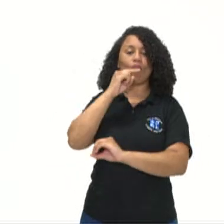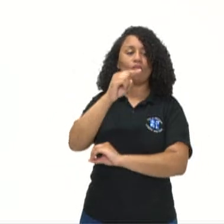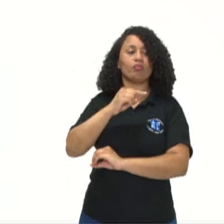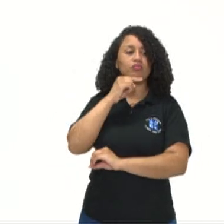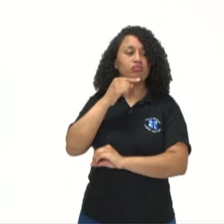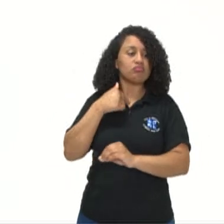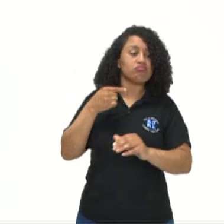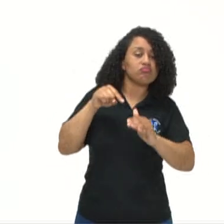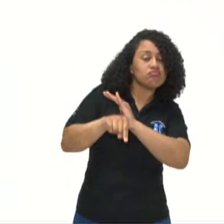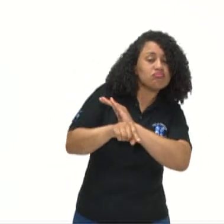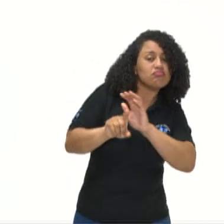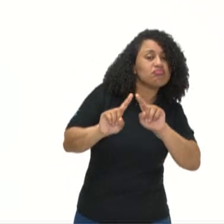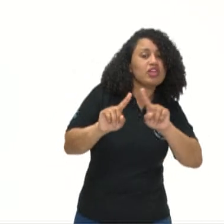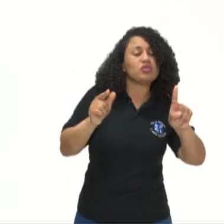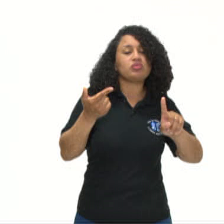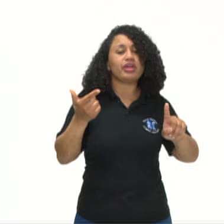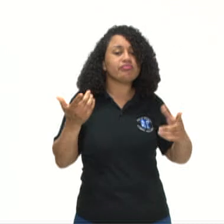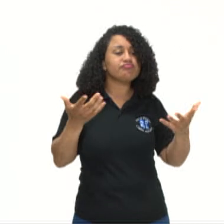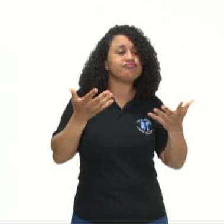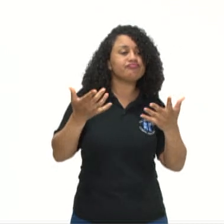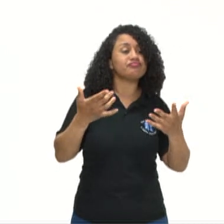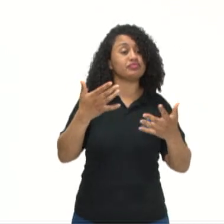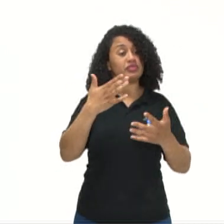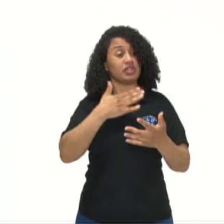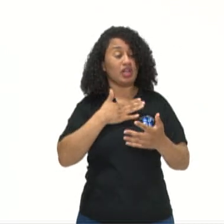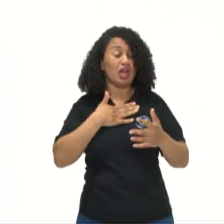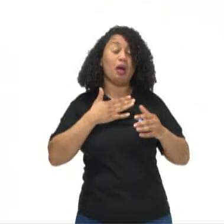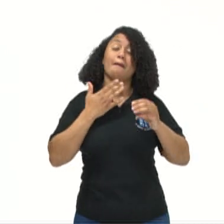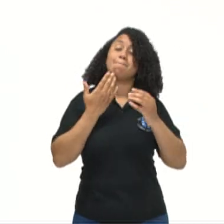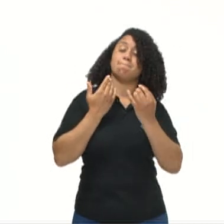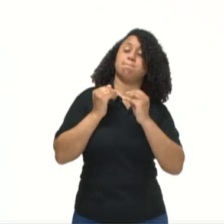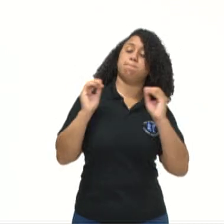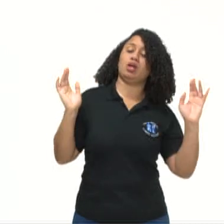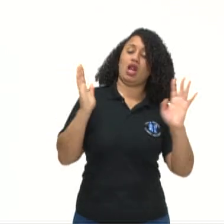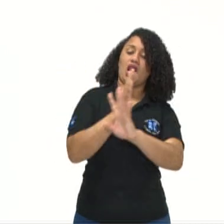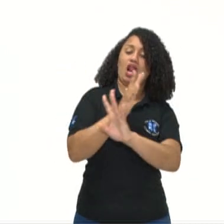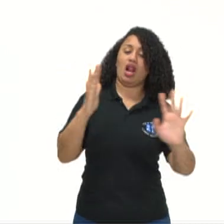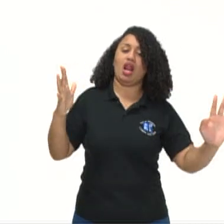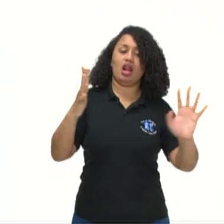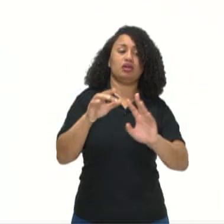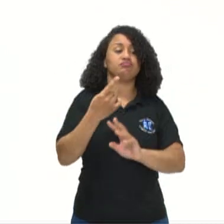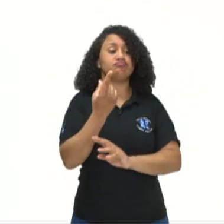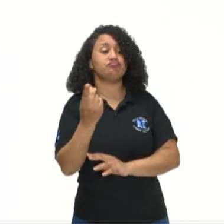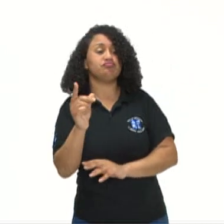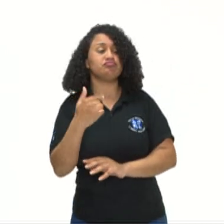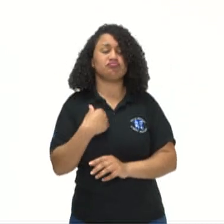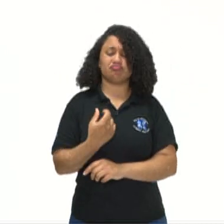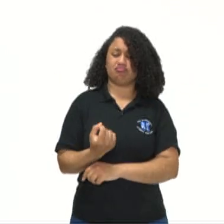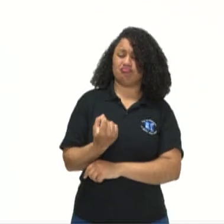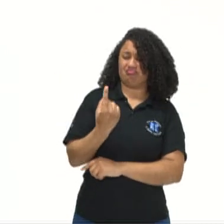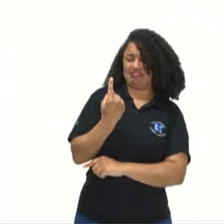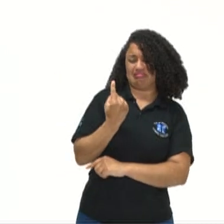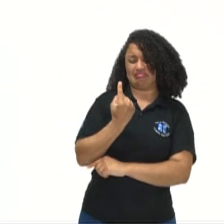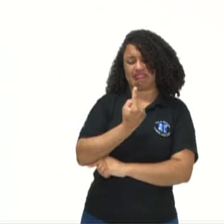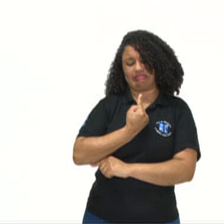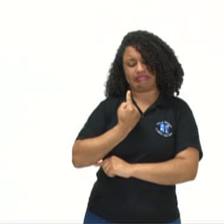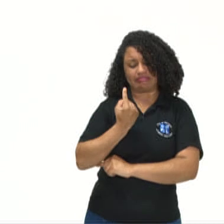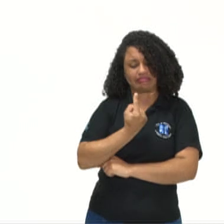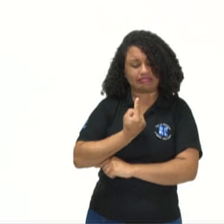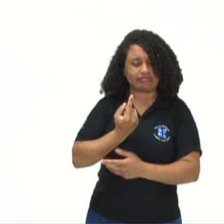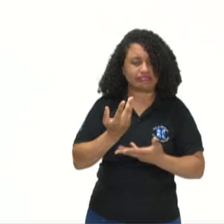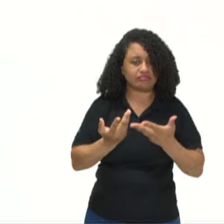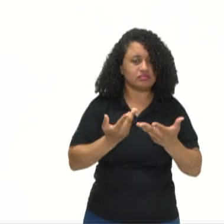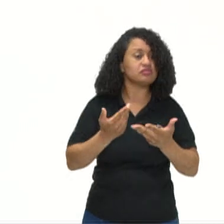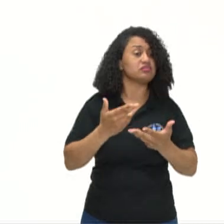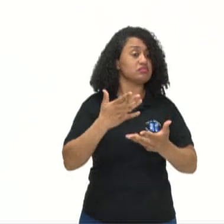sem fundo. Uma parte de mim é multidão, outra parte estranheza e solidão.